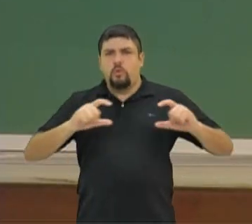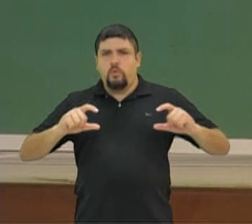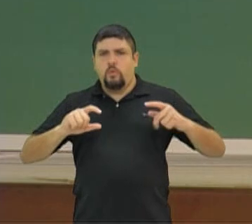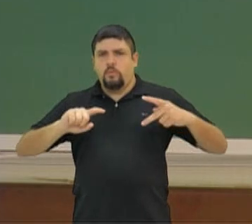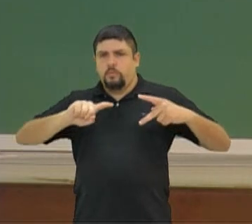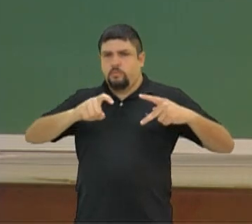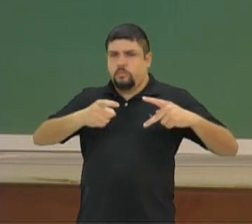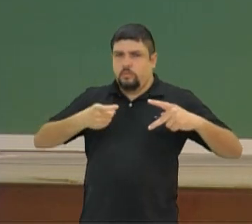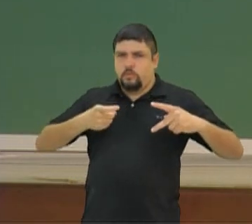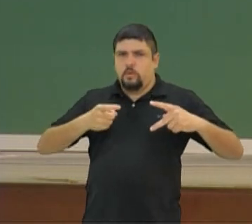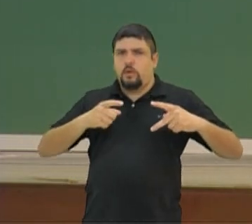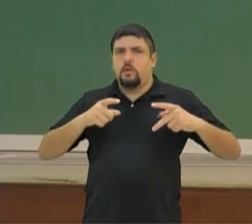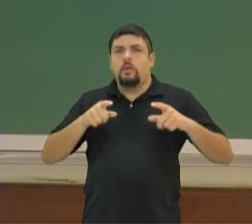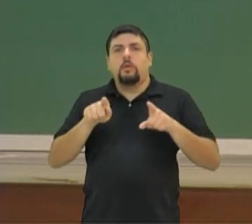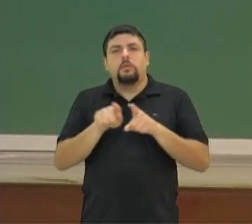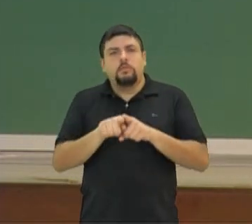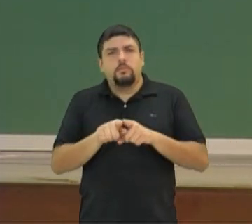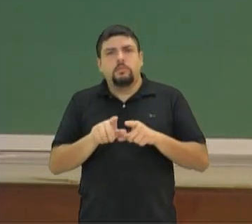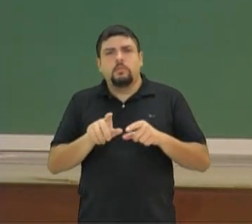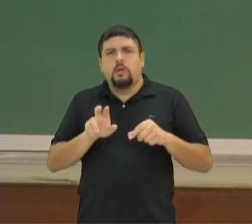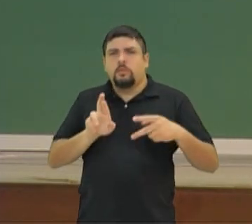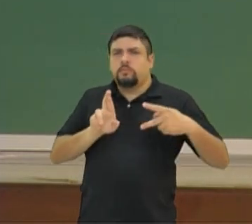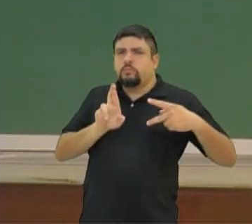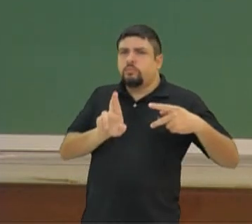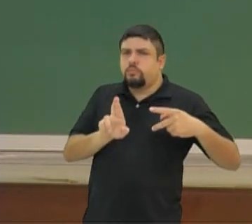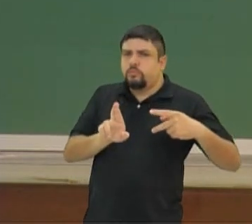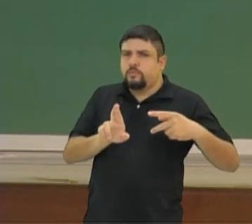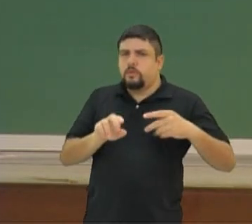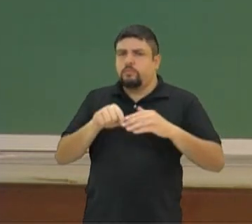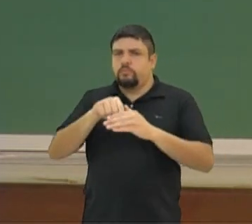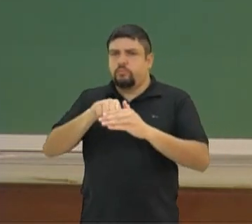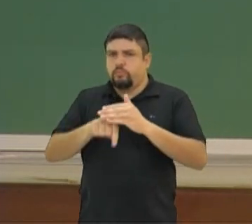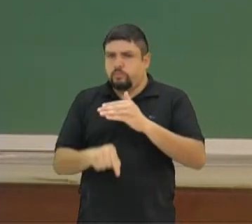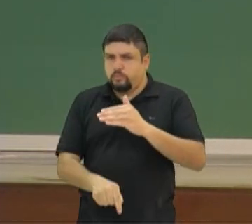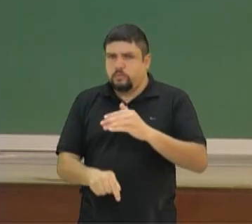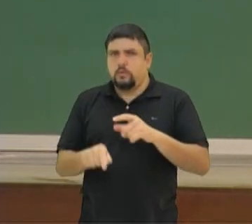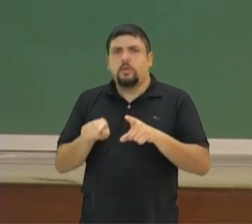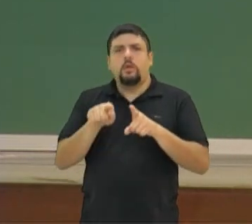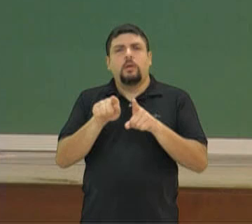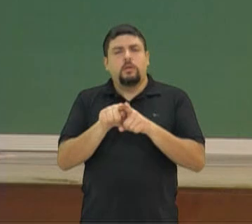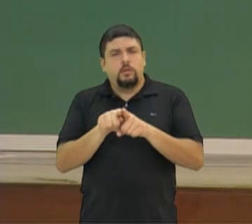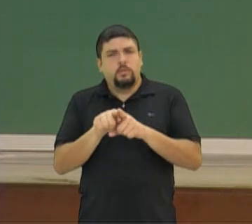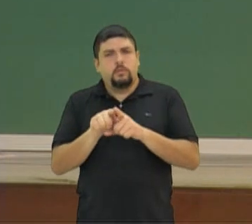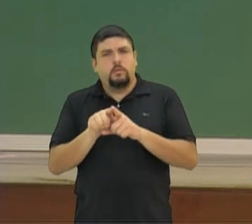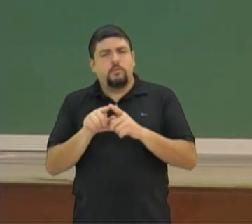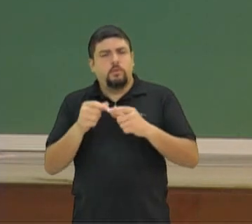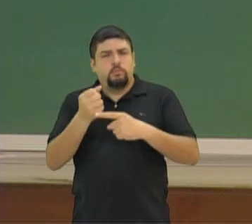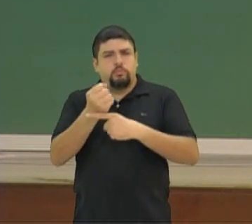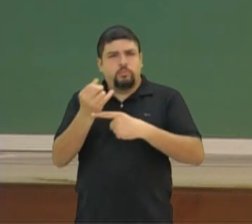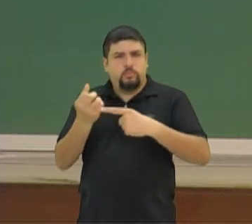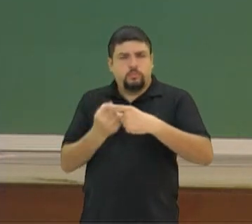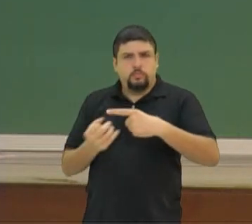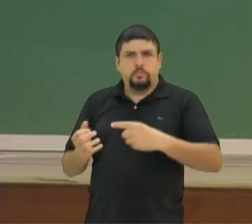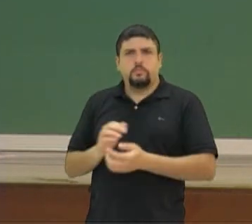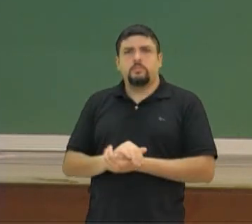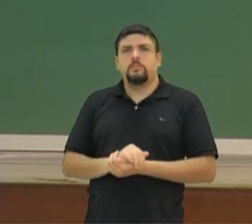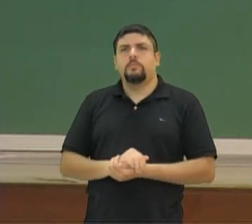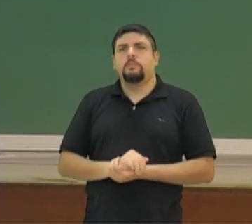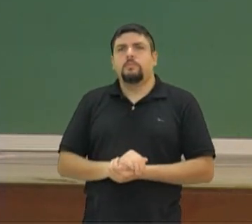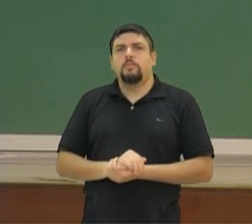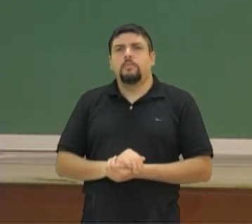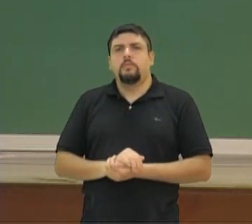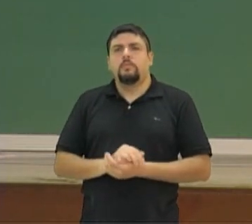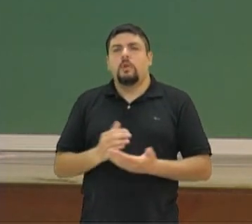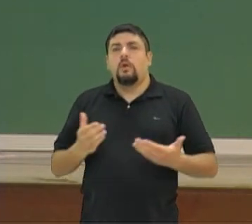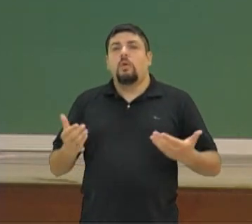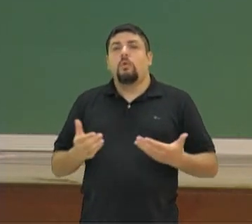né? Vendo as raízes complexas das equações e os coeficientes também. E na aula de hoje nós vamos trabalhar o teorema